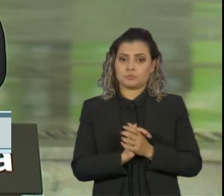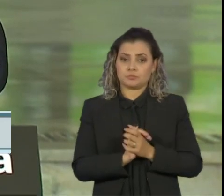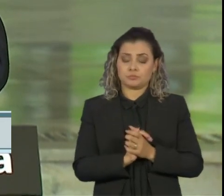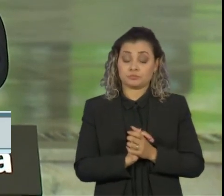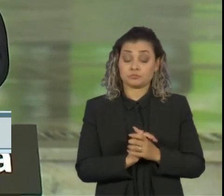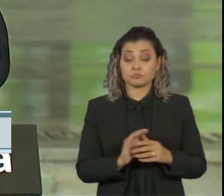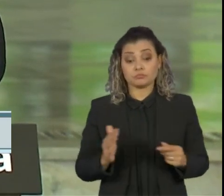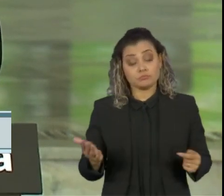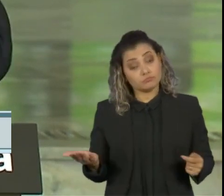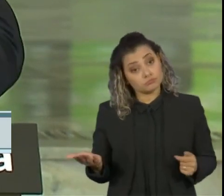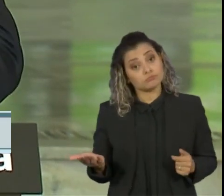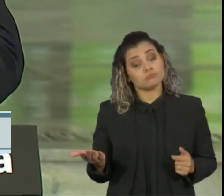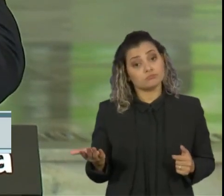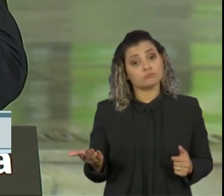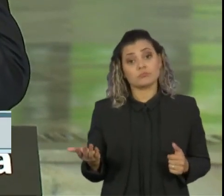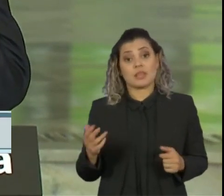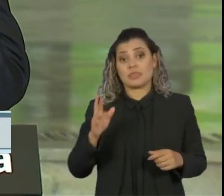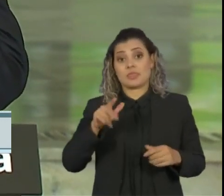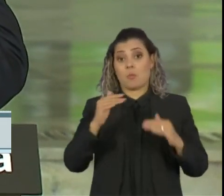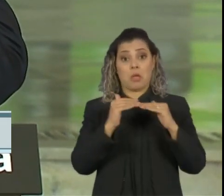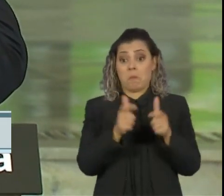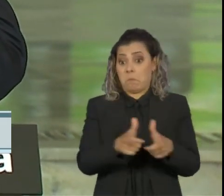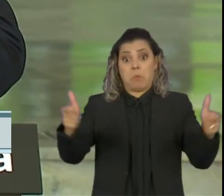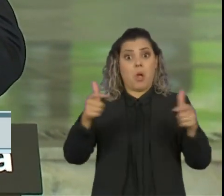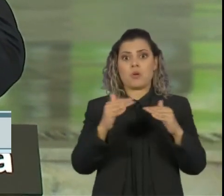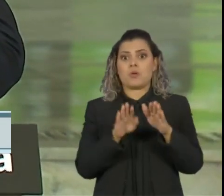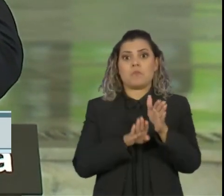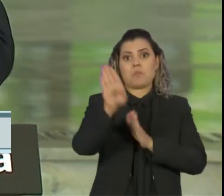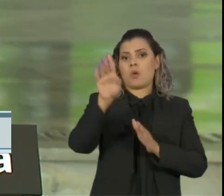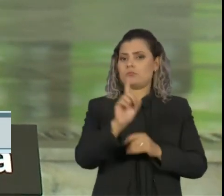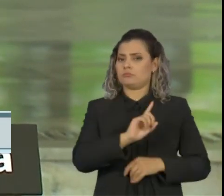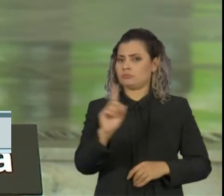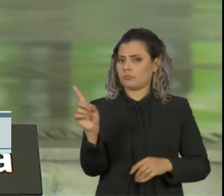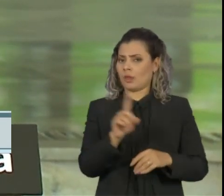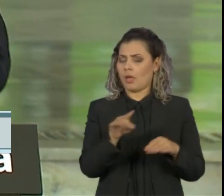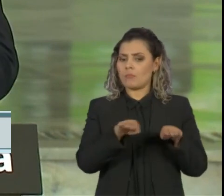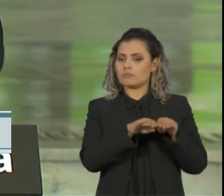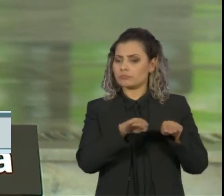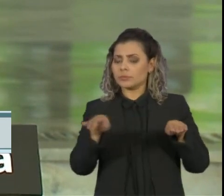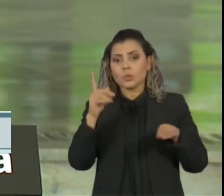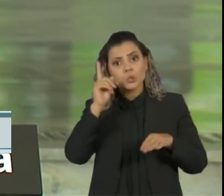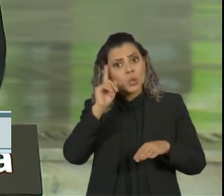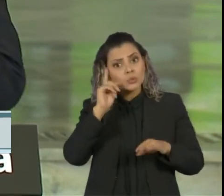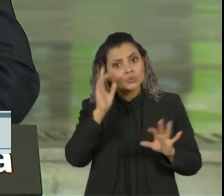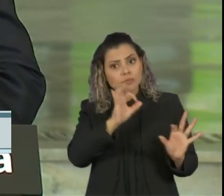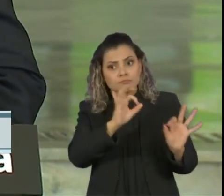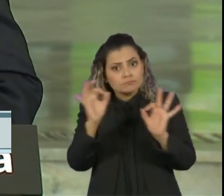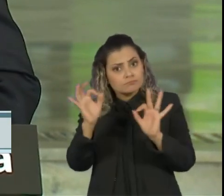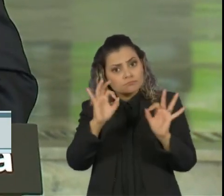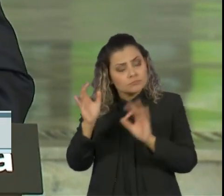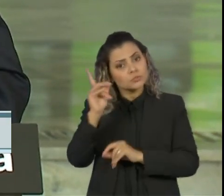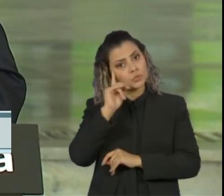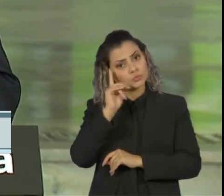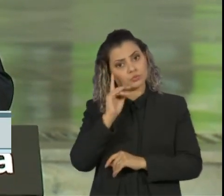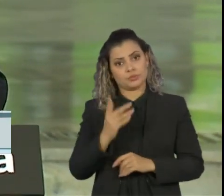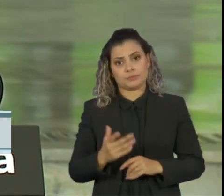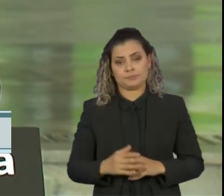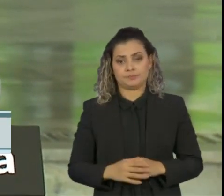espectros. Então, não fugiu e também nós temos que acompanhar isso dia a dia para ver esse comportamento ao longo do